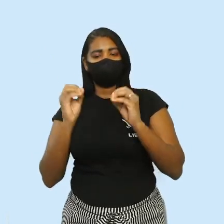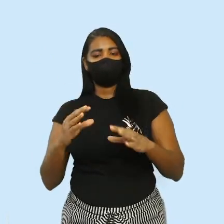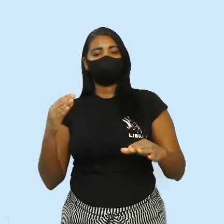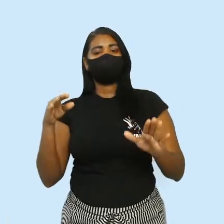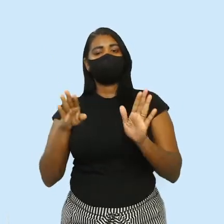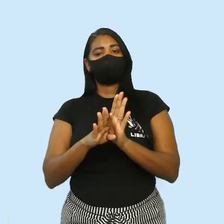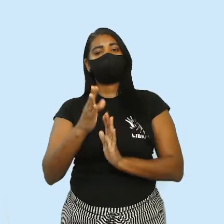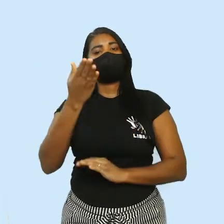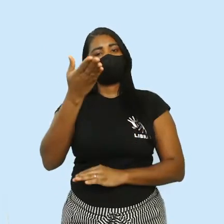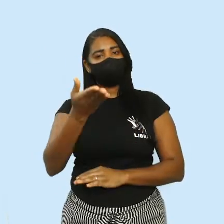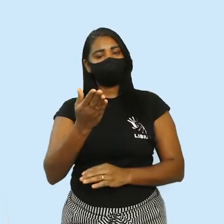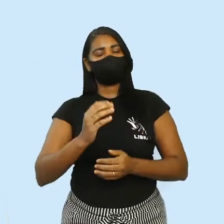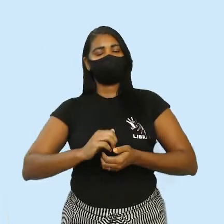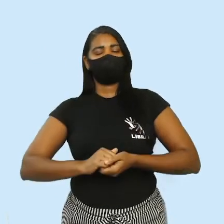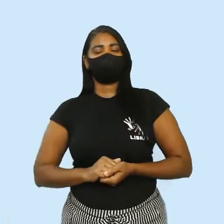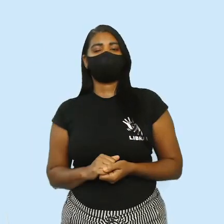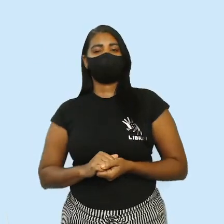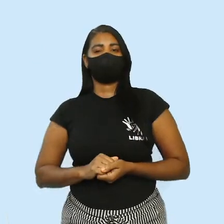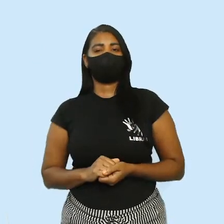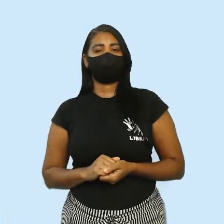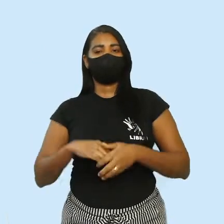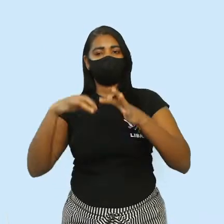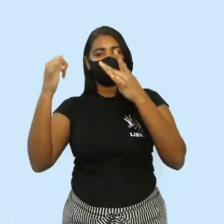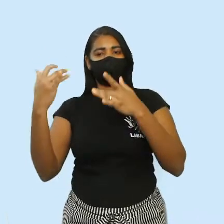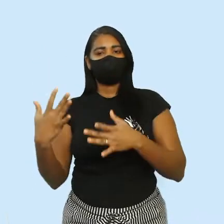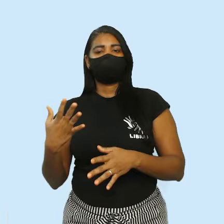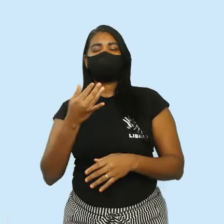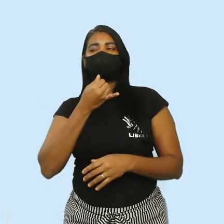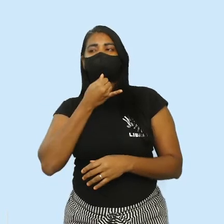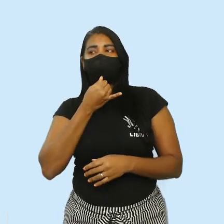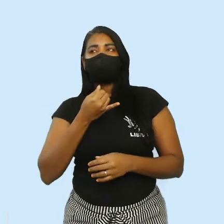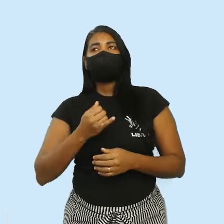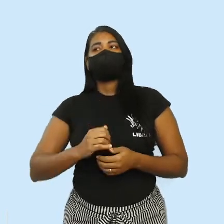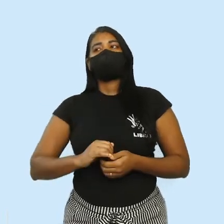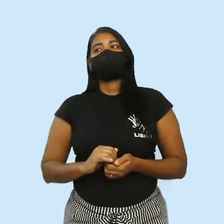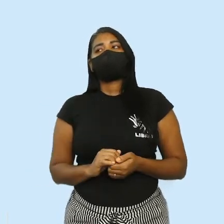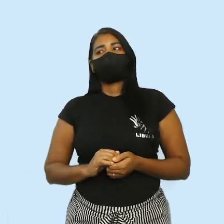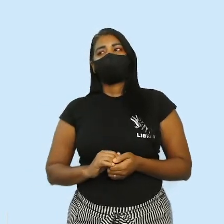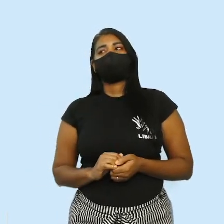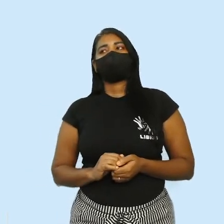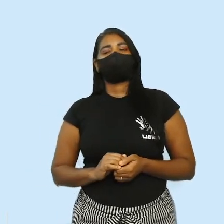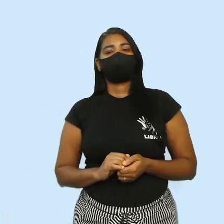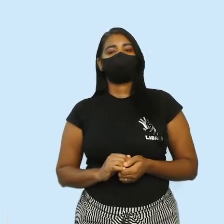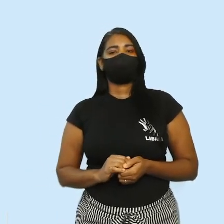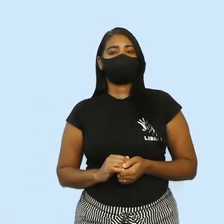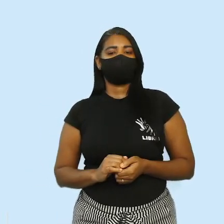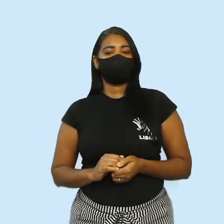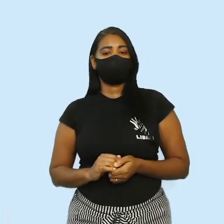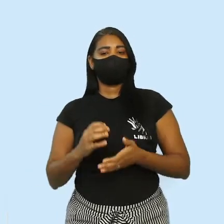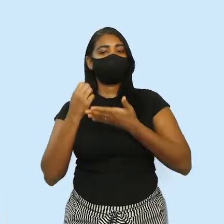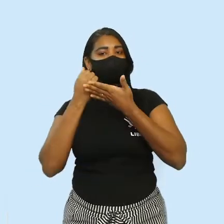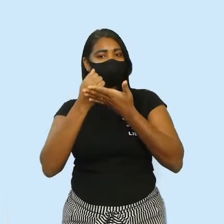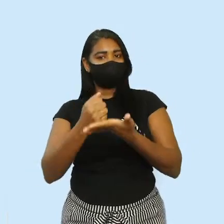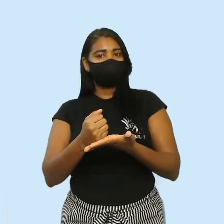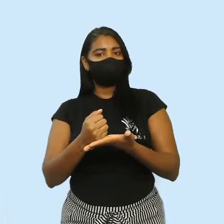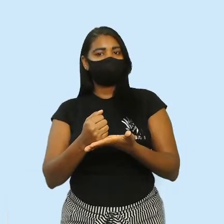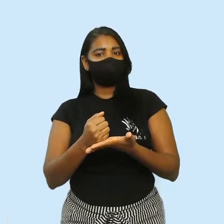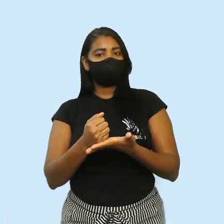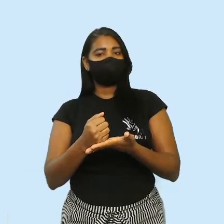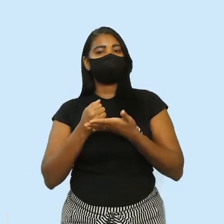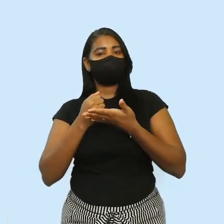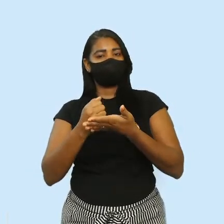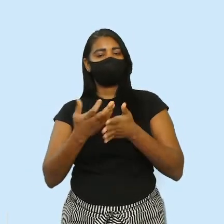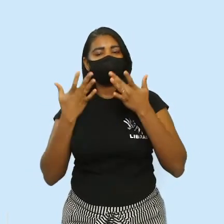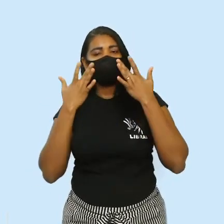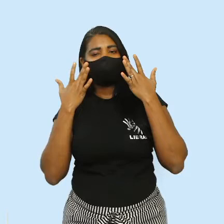o público. Então, quando a gente fala assim, um auxílio para os grupos, para os artistas,